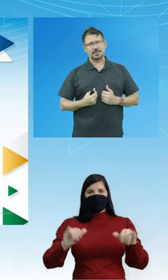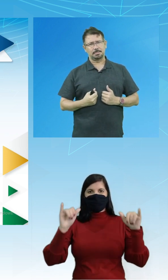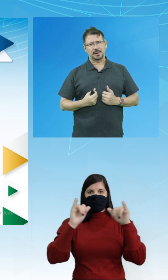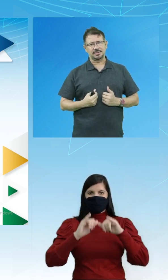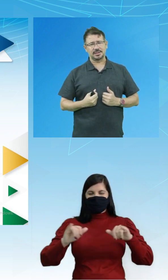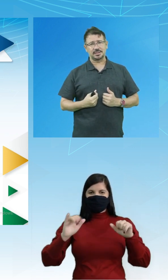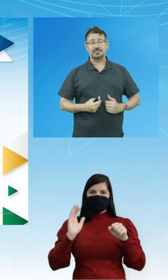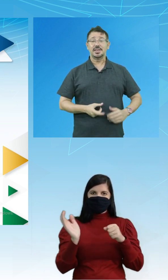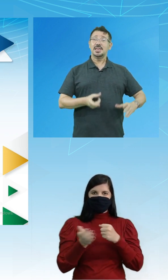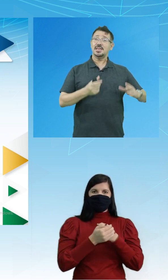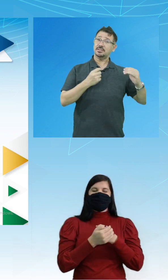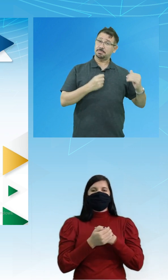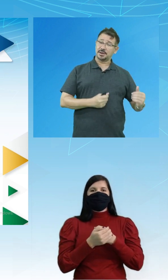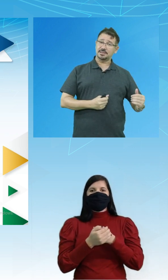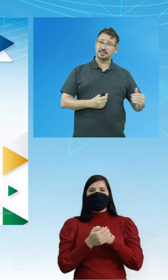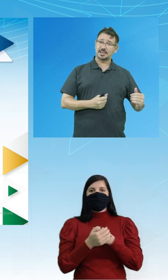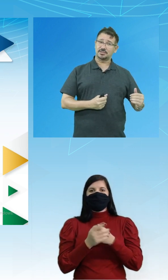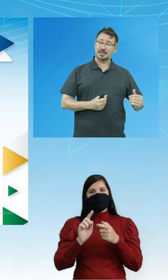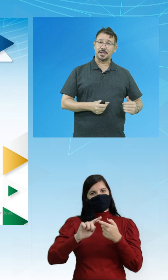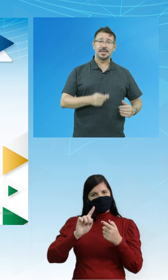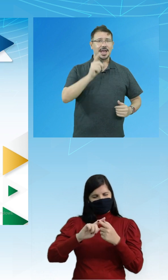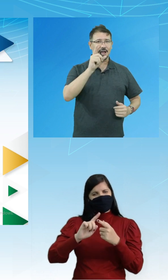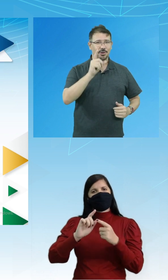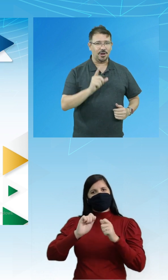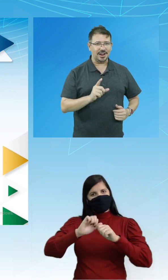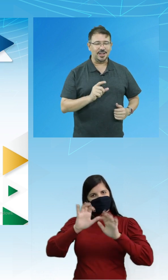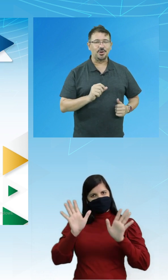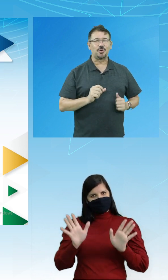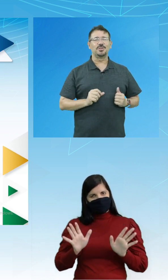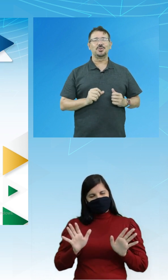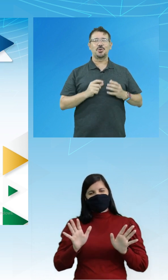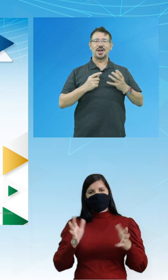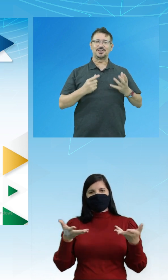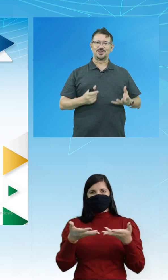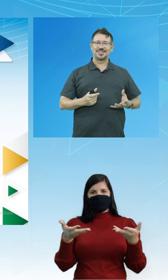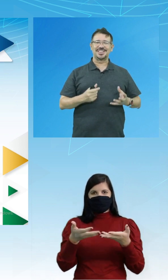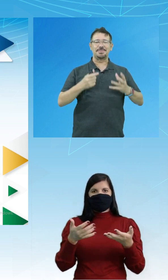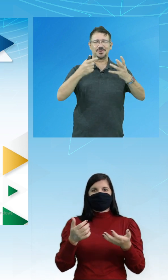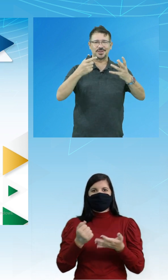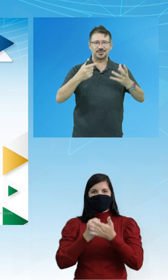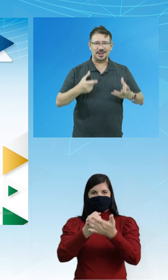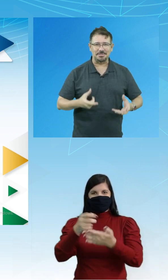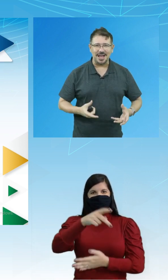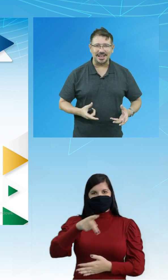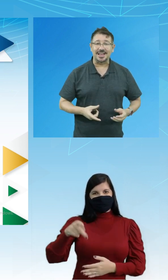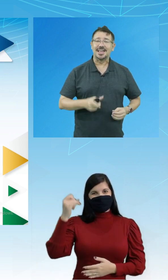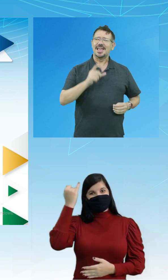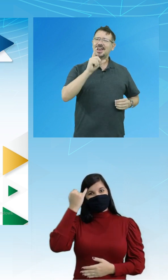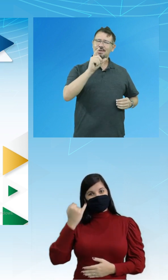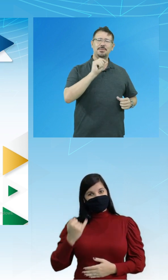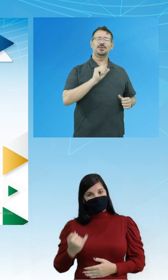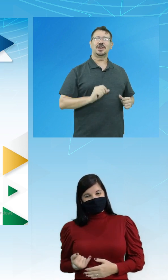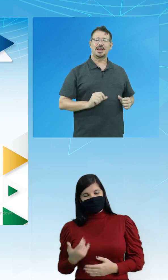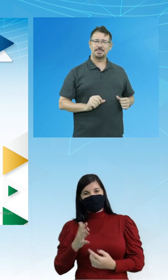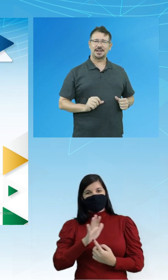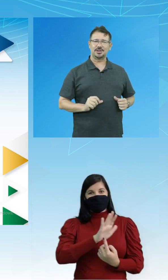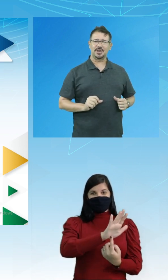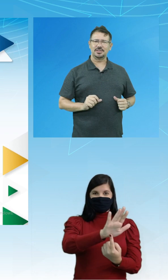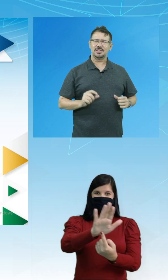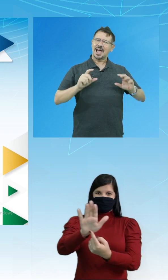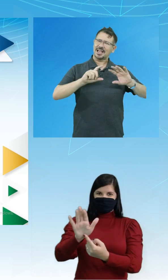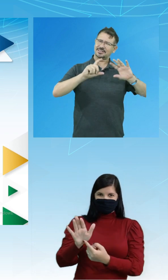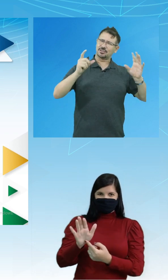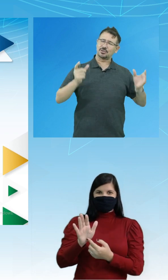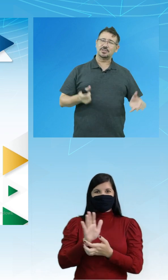informações implícitas e explícitas também. Agora eu conto com a ajuda da professora Magna. Ela vai mostrar para